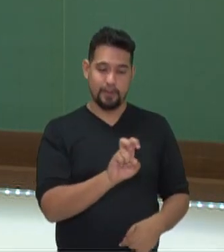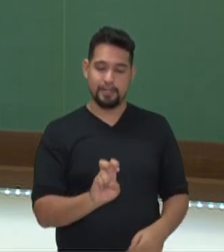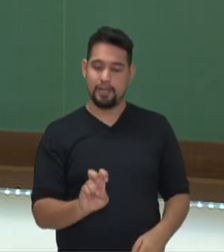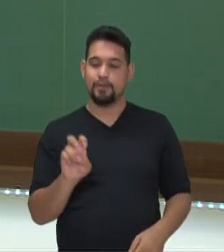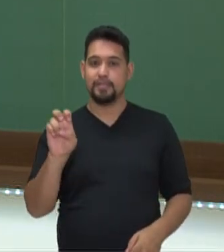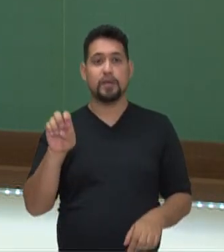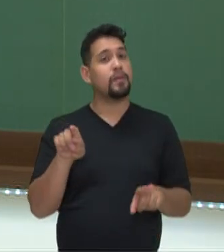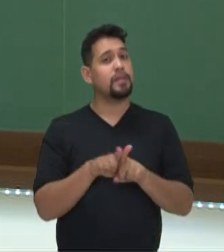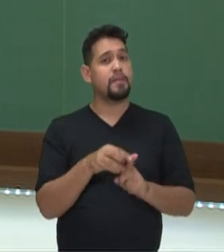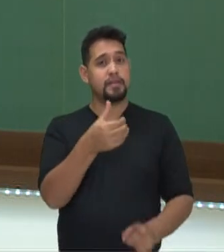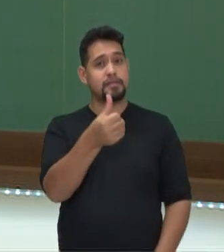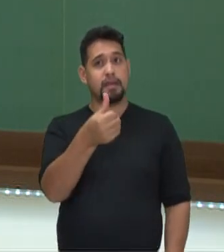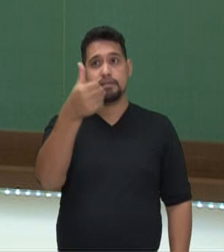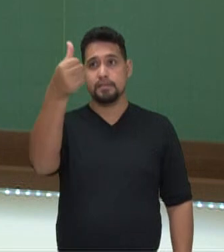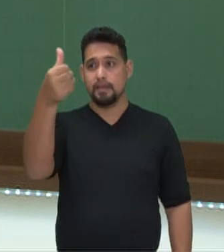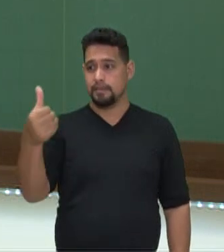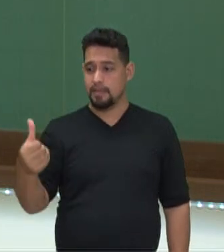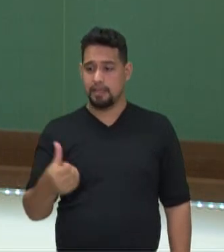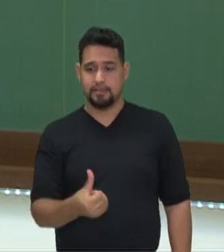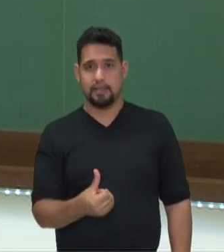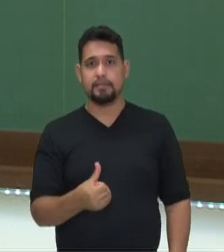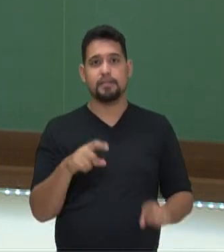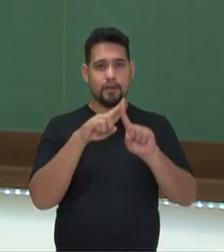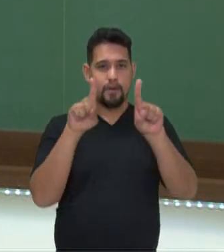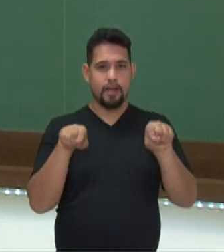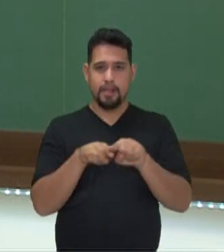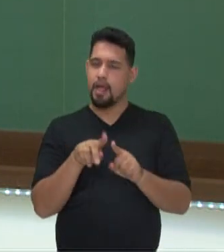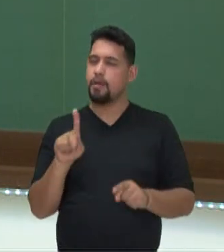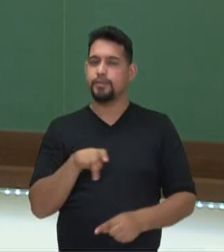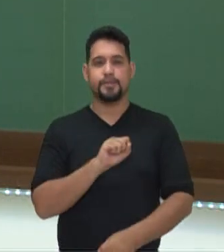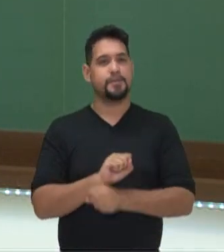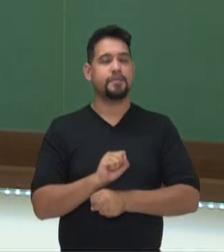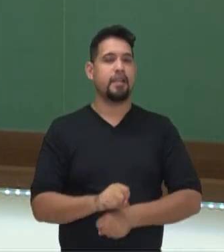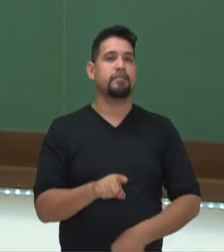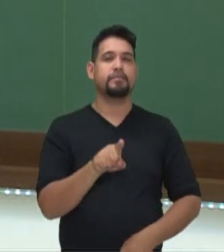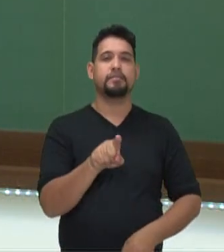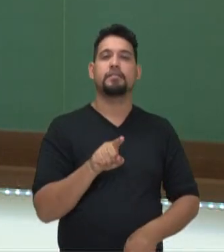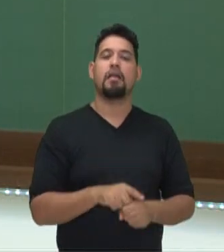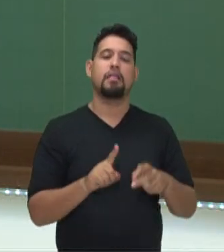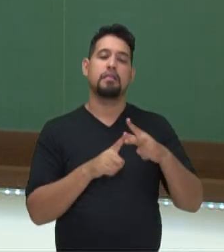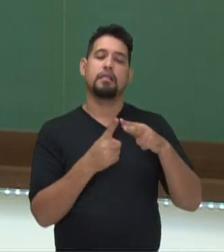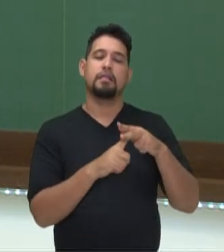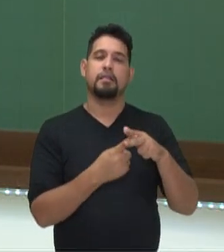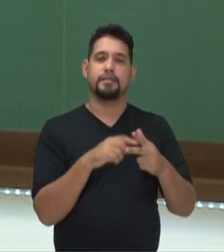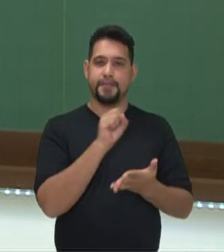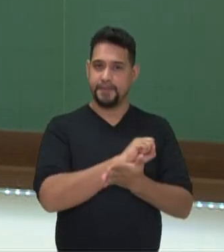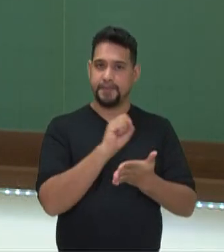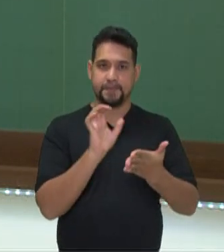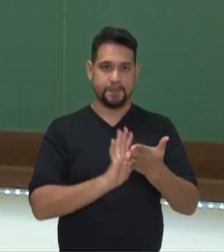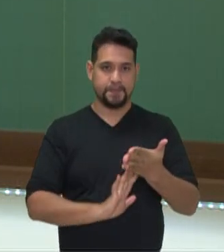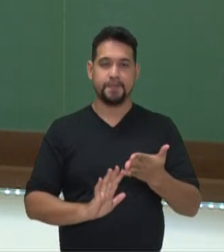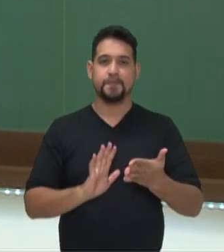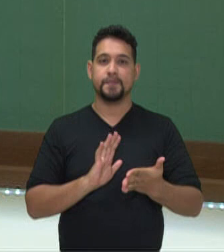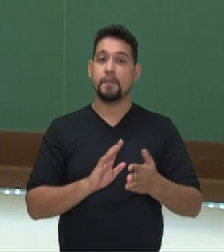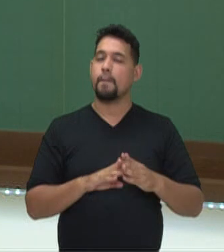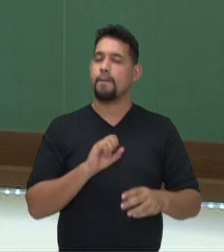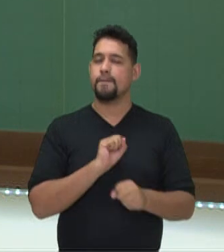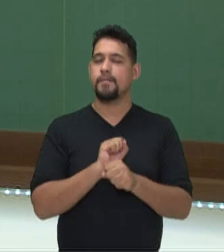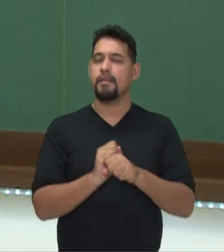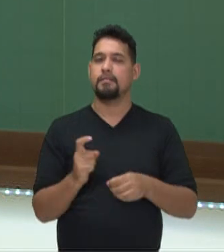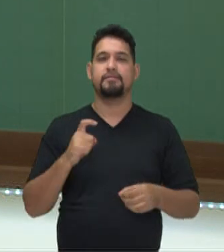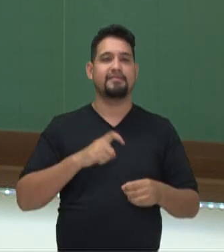quadrado de lado 6. Então, a professora vai dar um tempinho para vocês resolverem esse exercício e